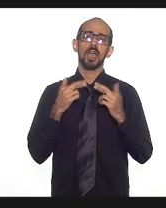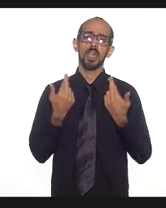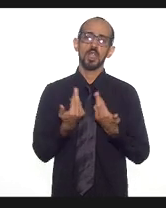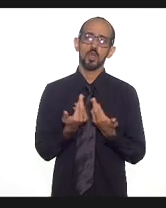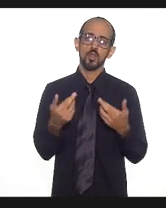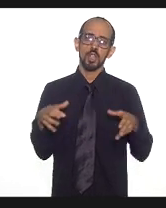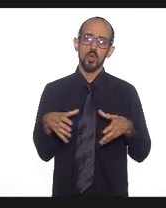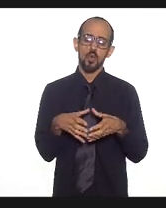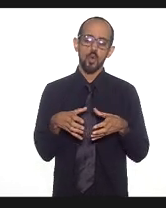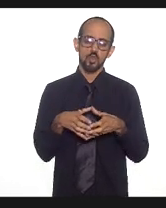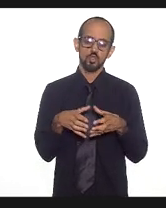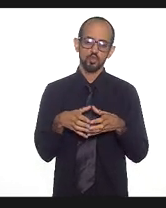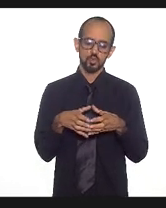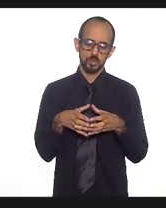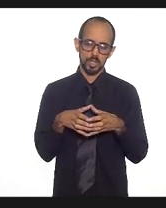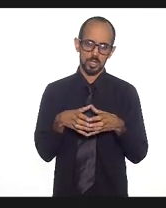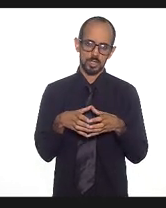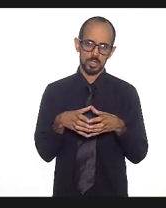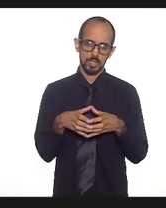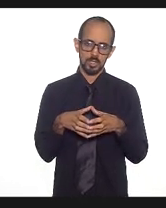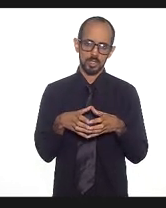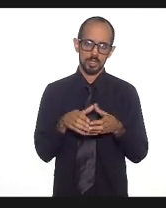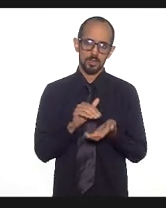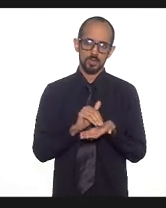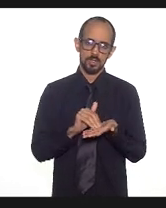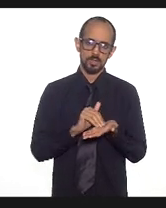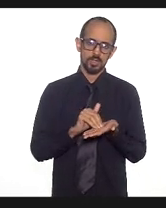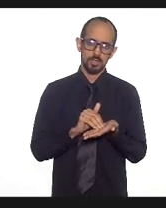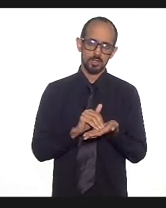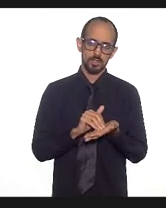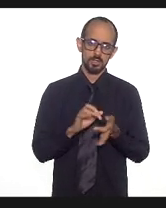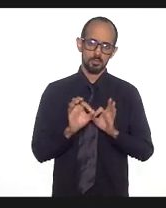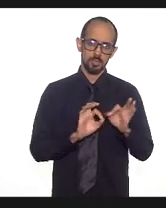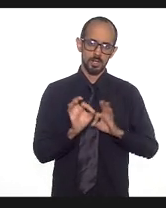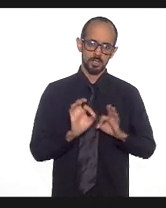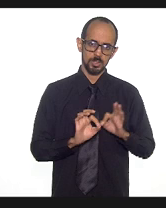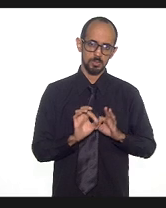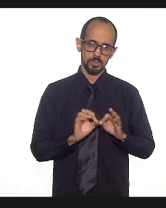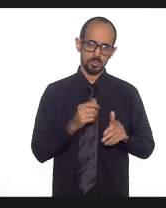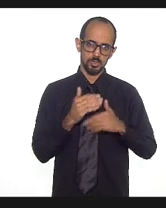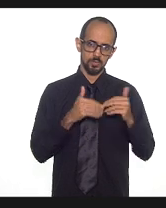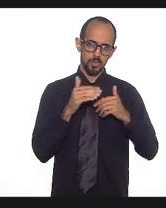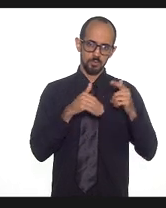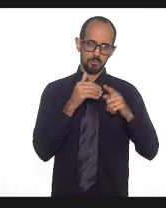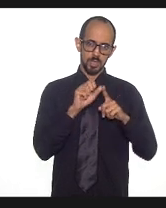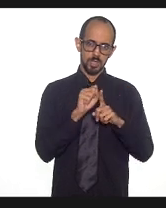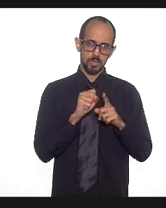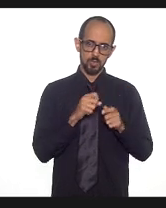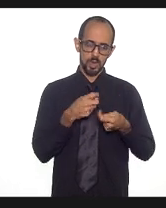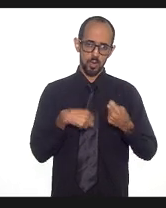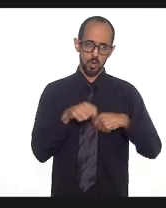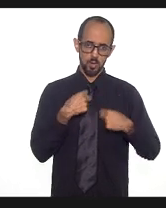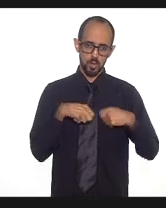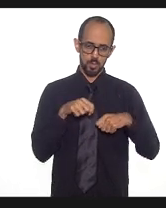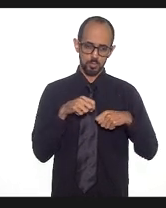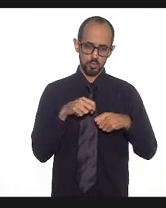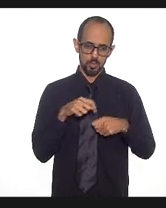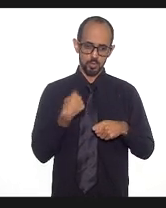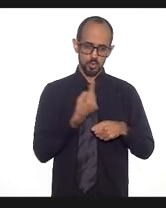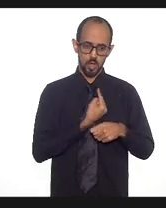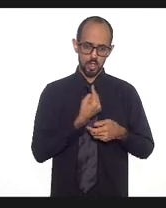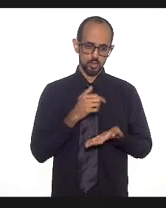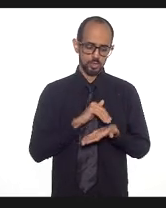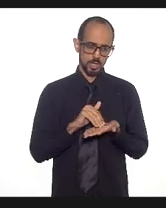conjunta, tanto com a Secretaria de Planejamento e Desenvolvimento Econômico. Acho que o nosso secretário, doutor Serginho, também